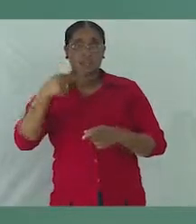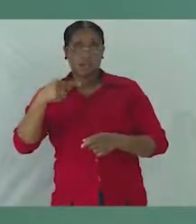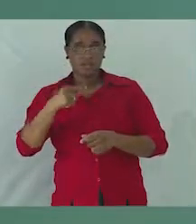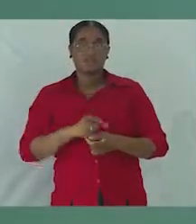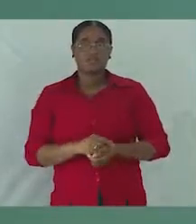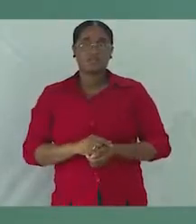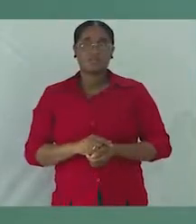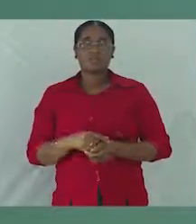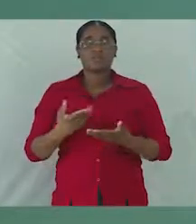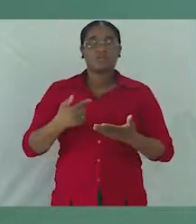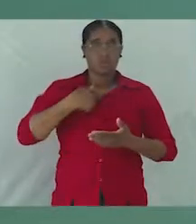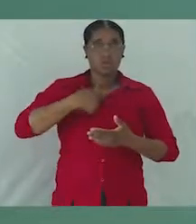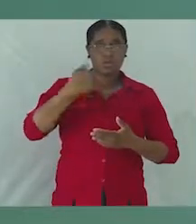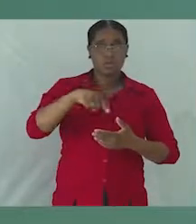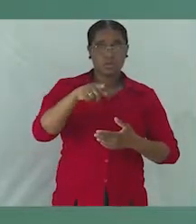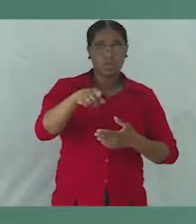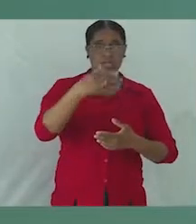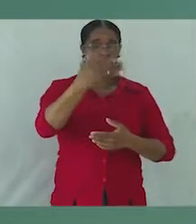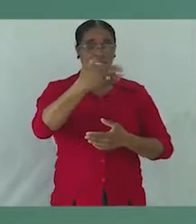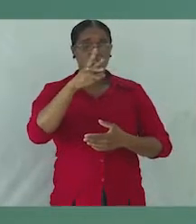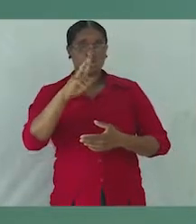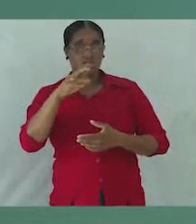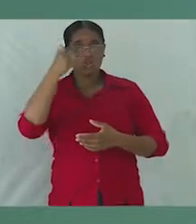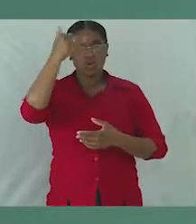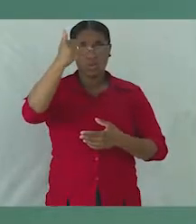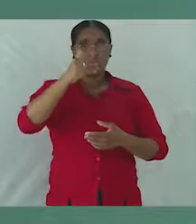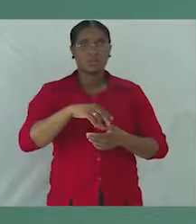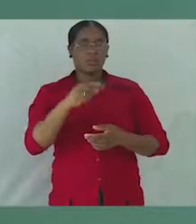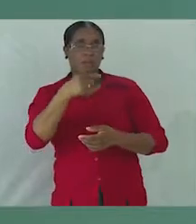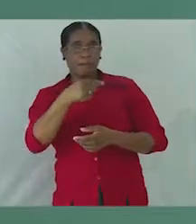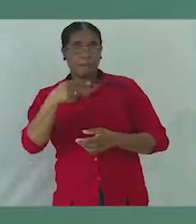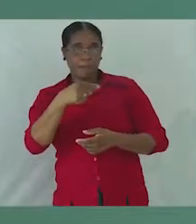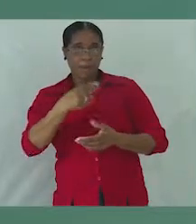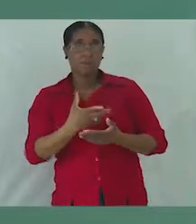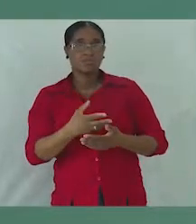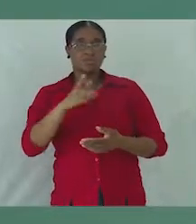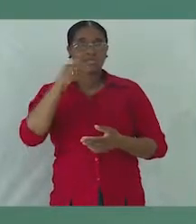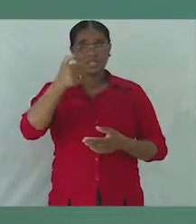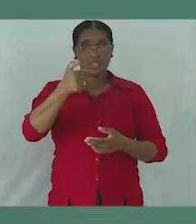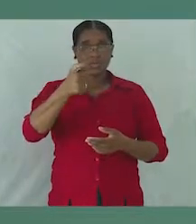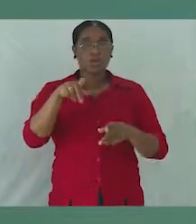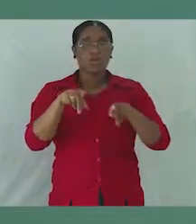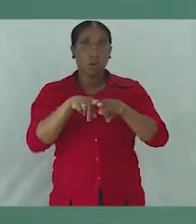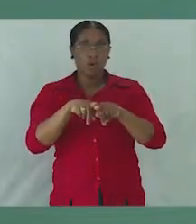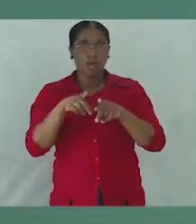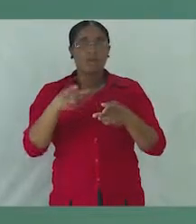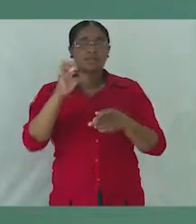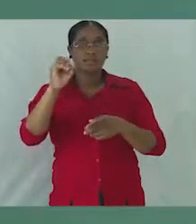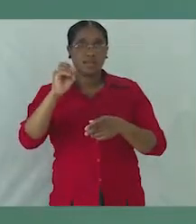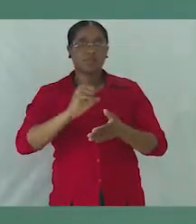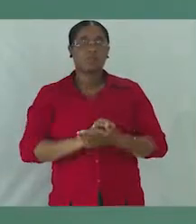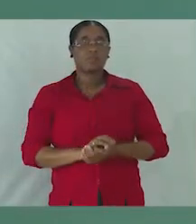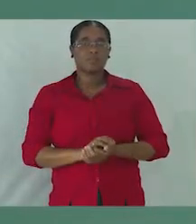negativo. Então eu tenho 7x² menos 5 é igual a